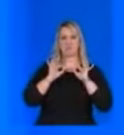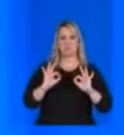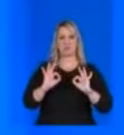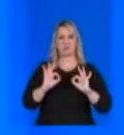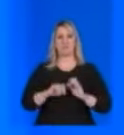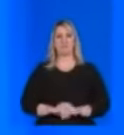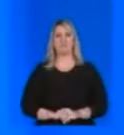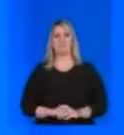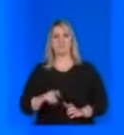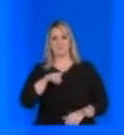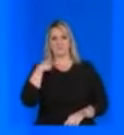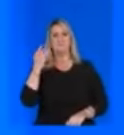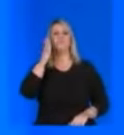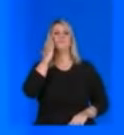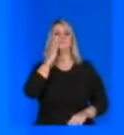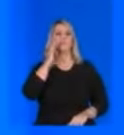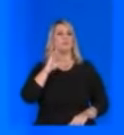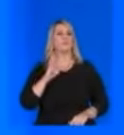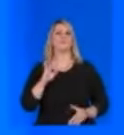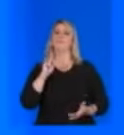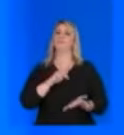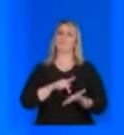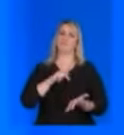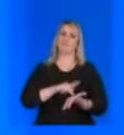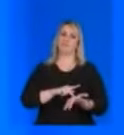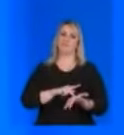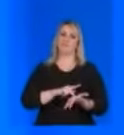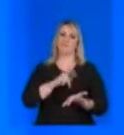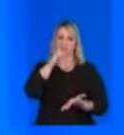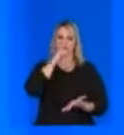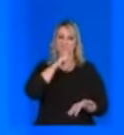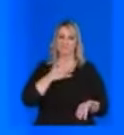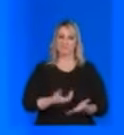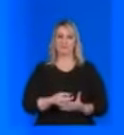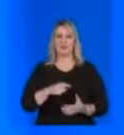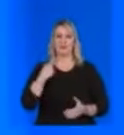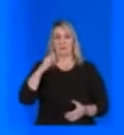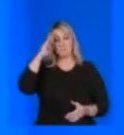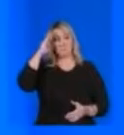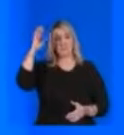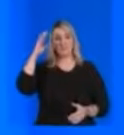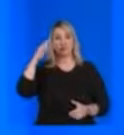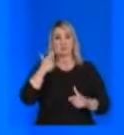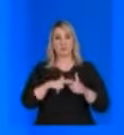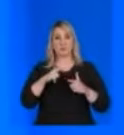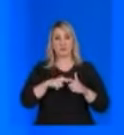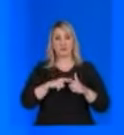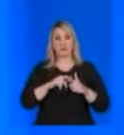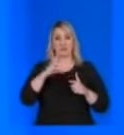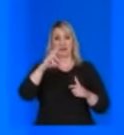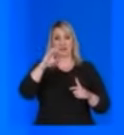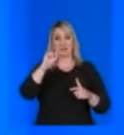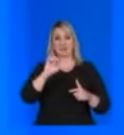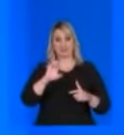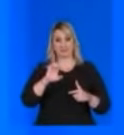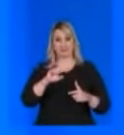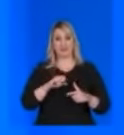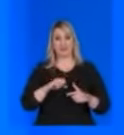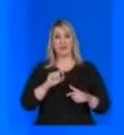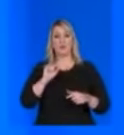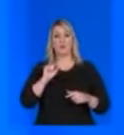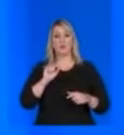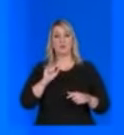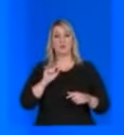perfeita e nós sabemos que isso não é verdade e uma das principais causas da crise financeira que está afetando a nossa cidade é o